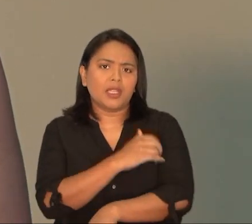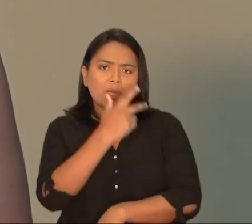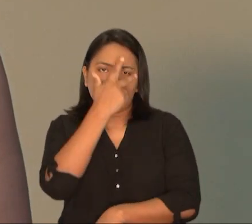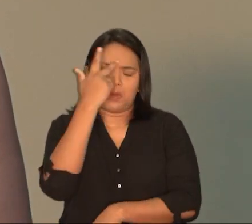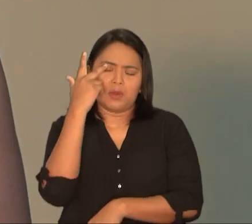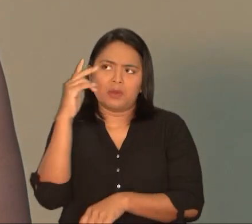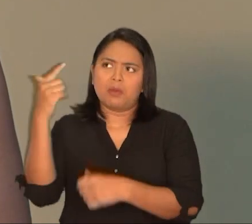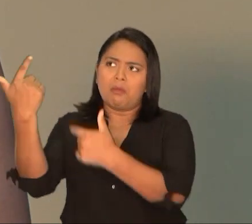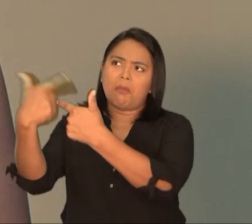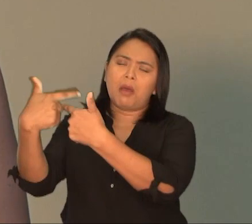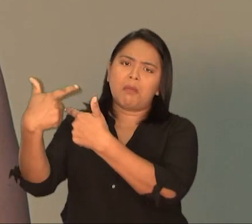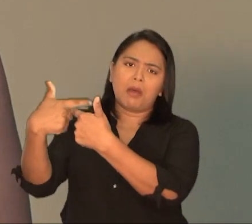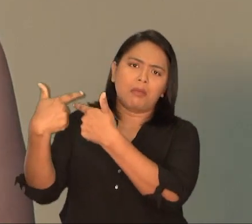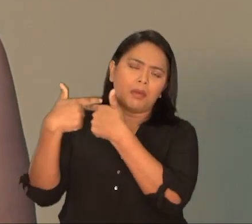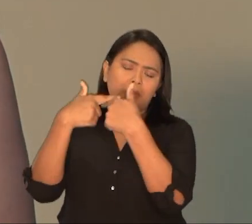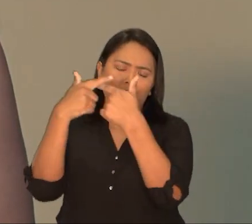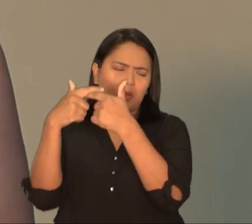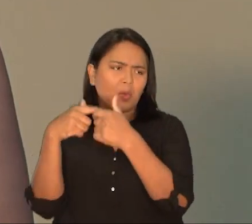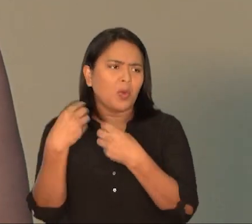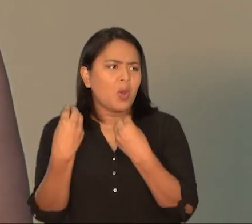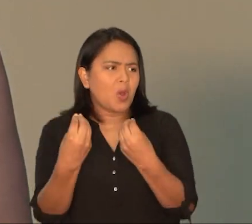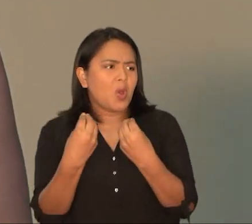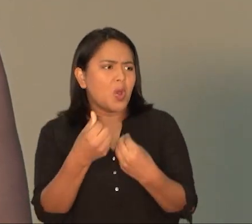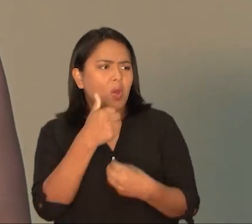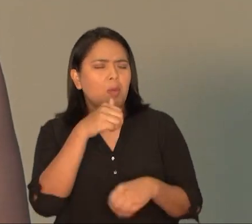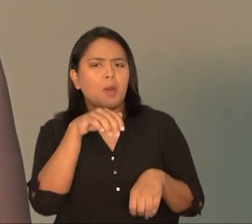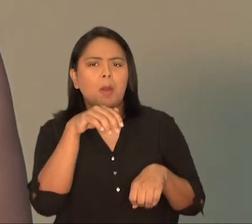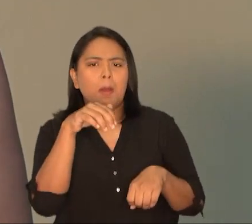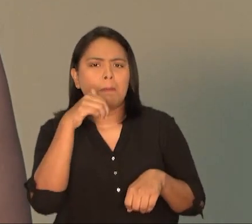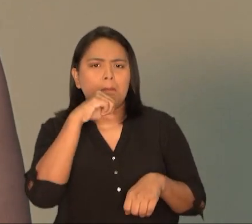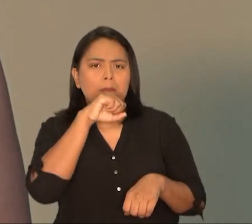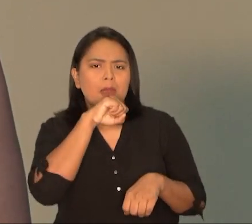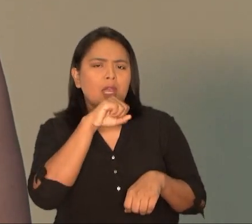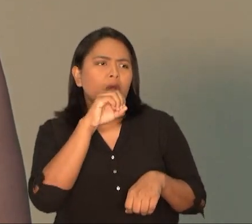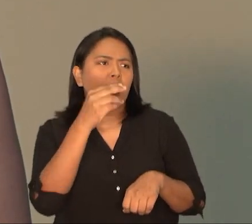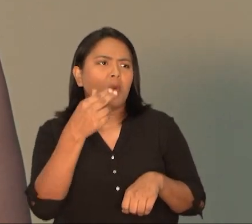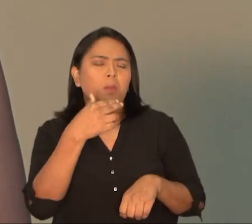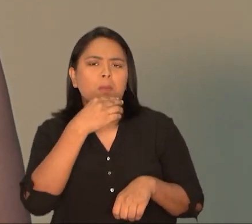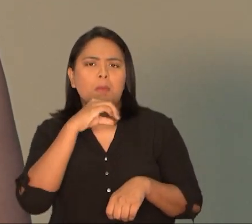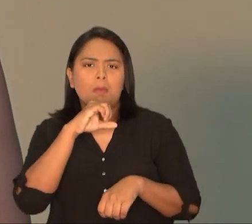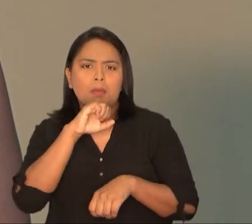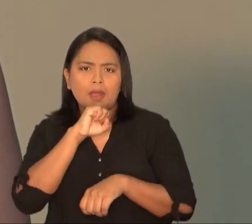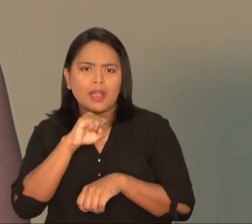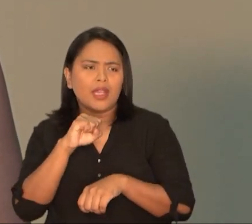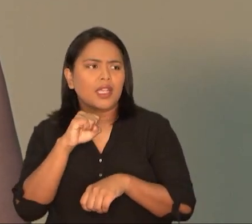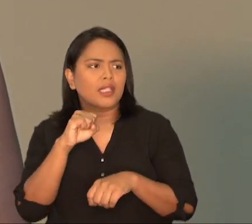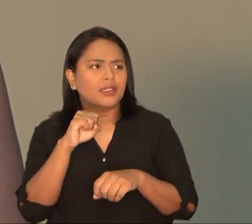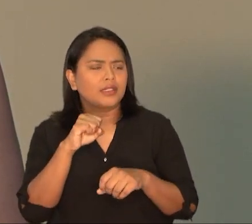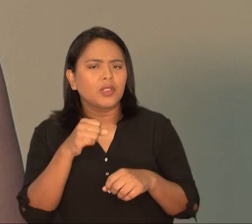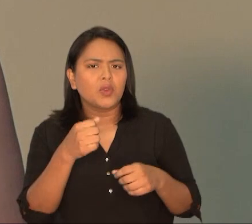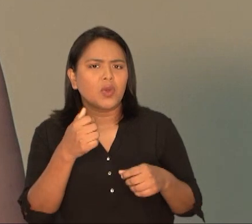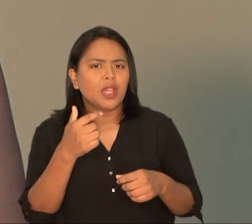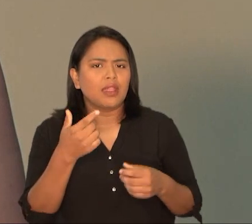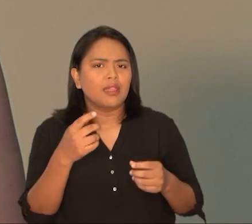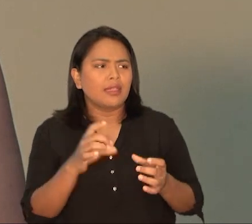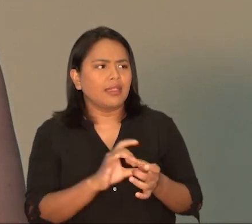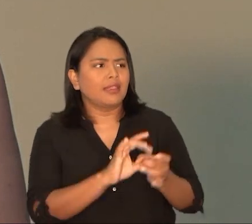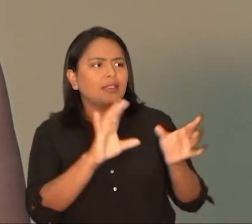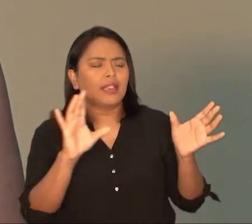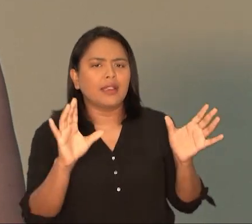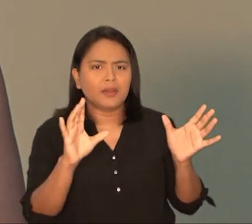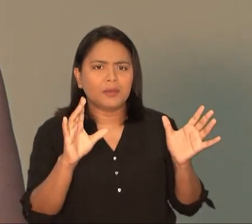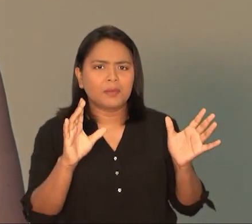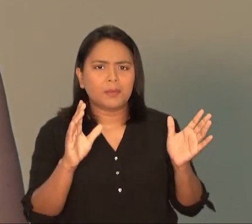é que uma mãe e um pai deixam o filho chegar, né, a 190 quilos. Então, a gente realmente